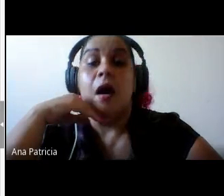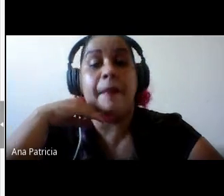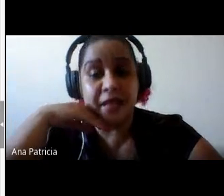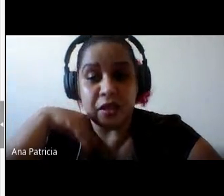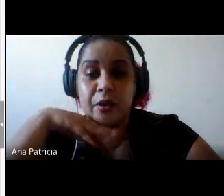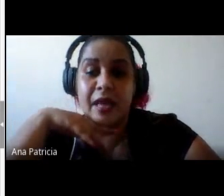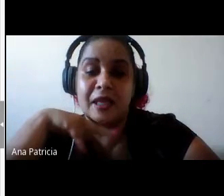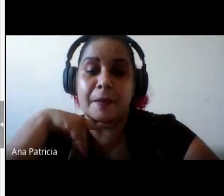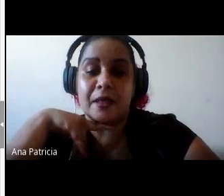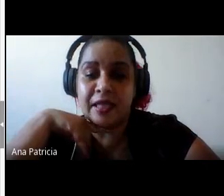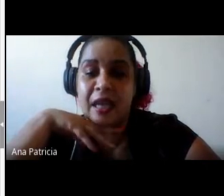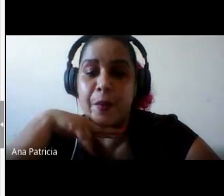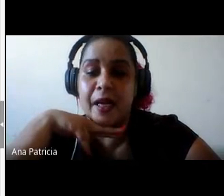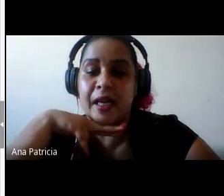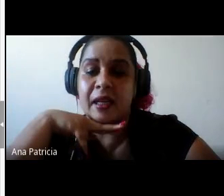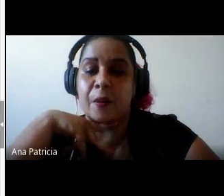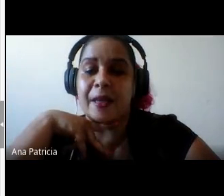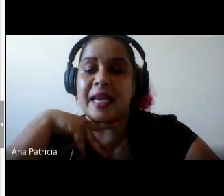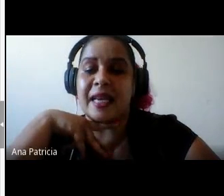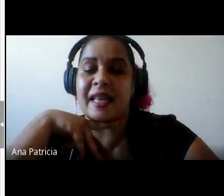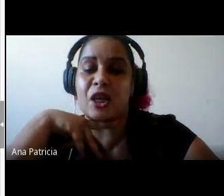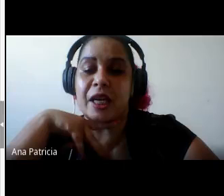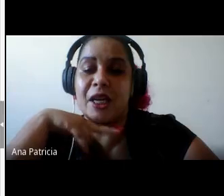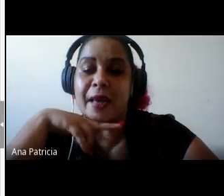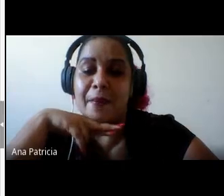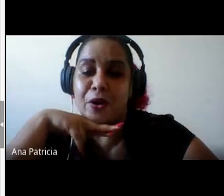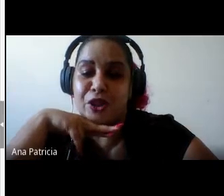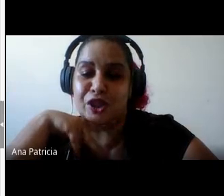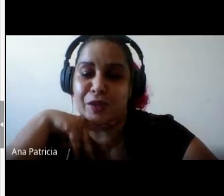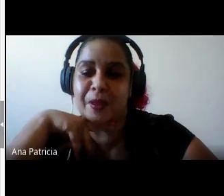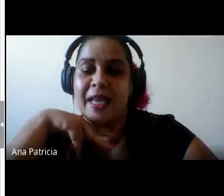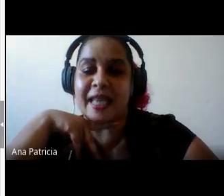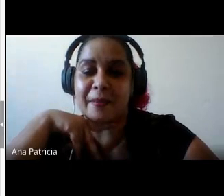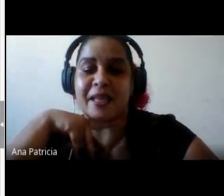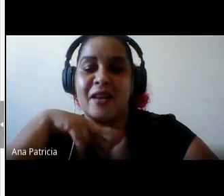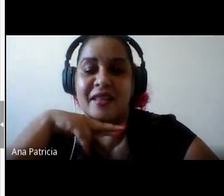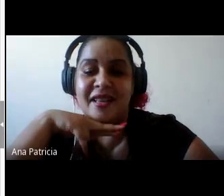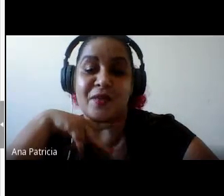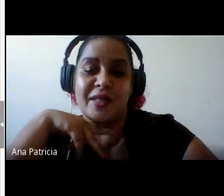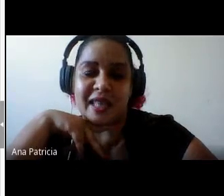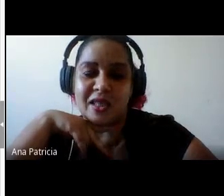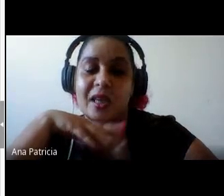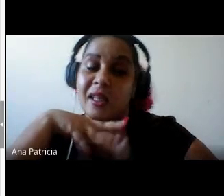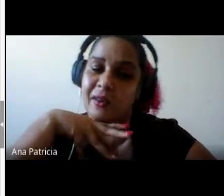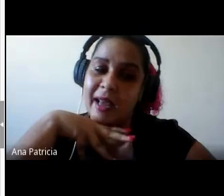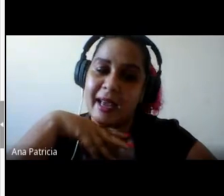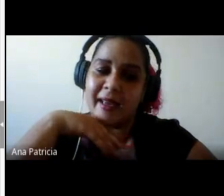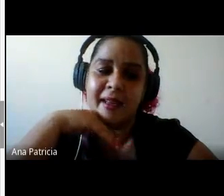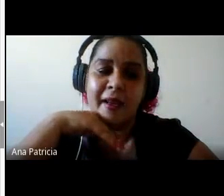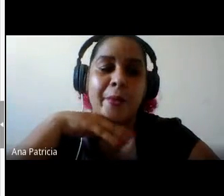É preciso ter cuidado da expressão facial para não passar a ideia de ironia ou deboche. Por exemplo, sinal de triste e você está